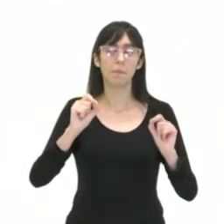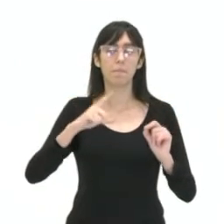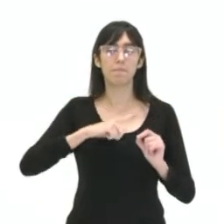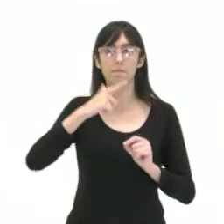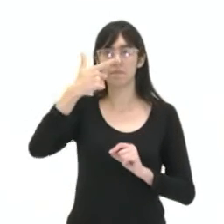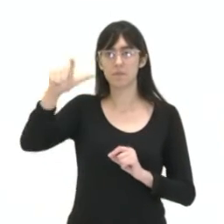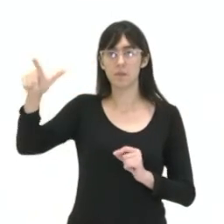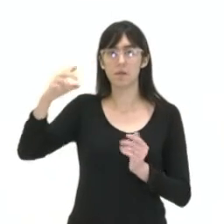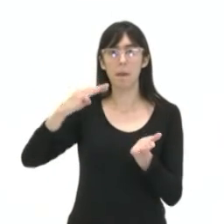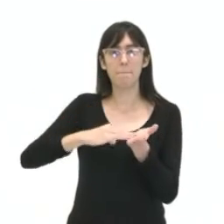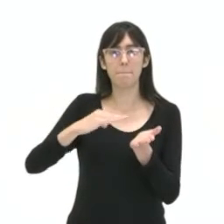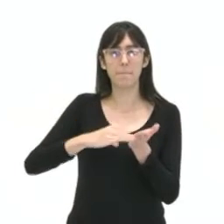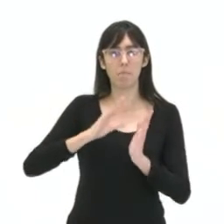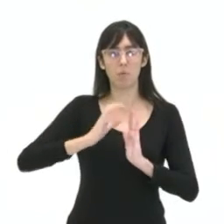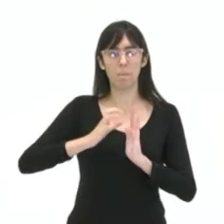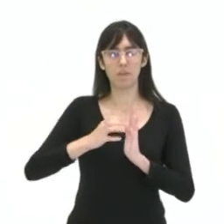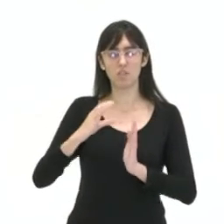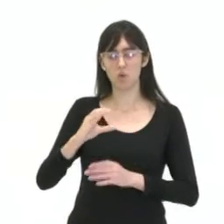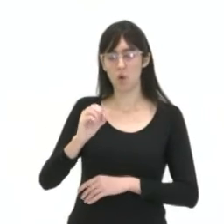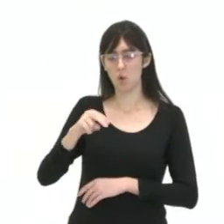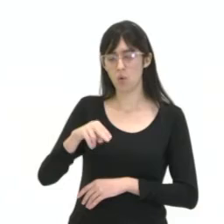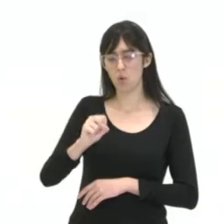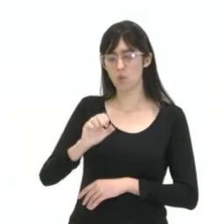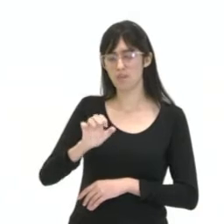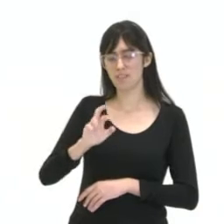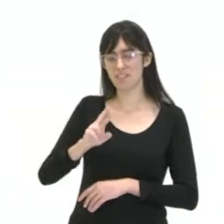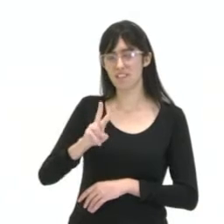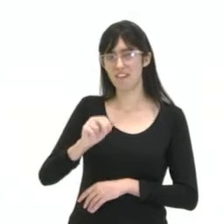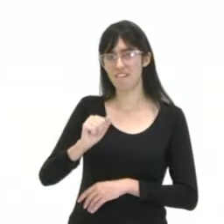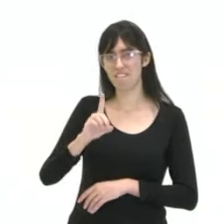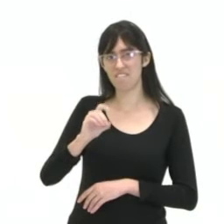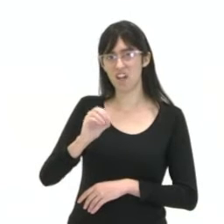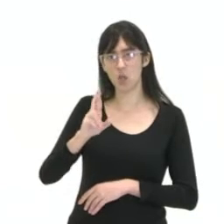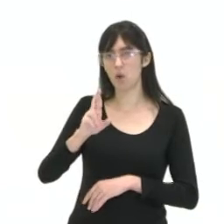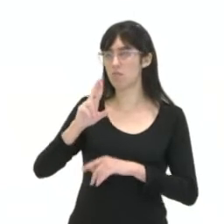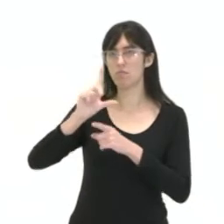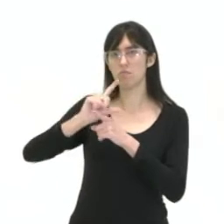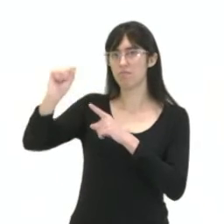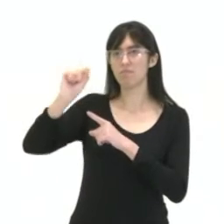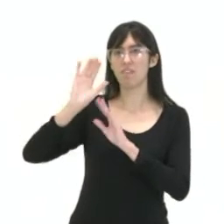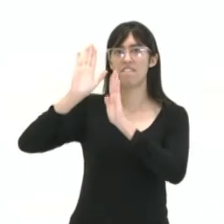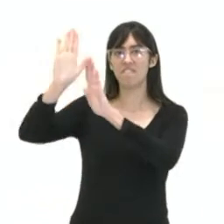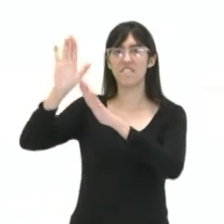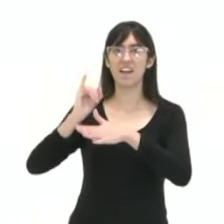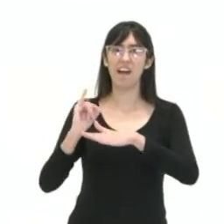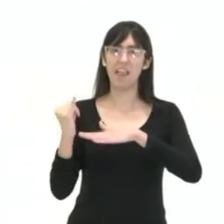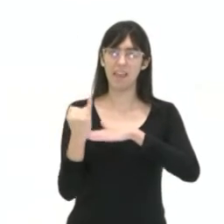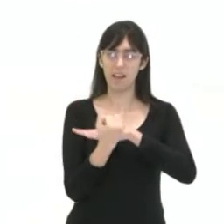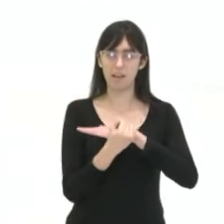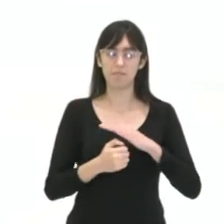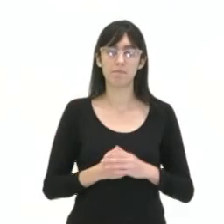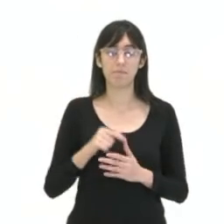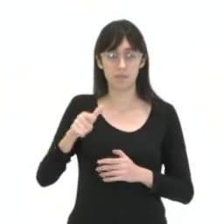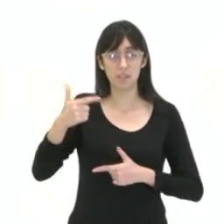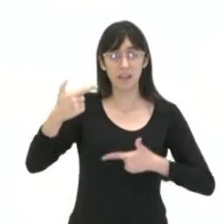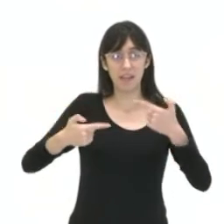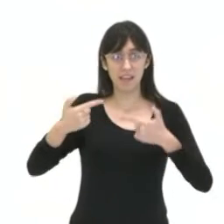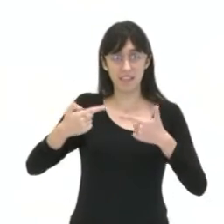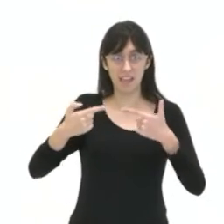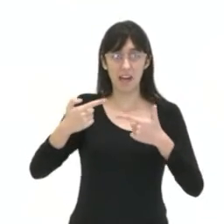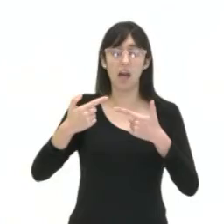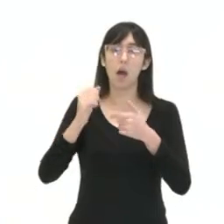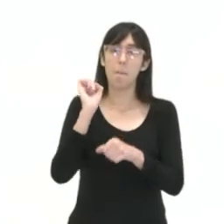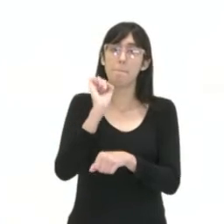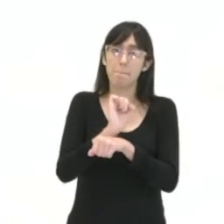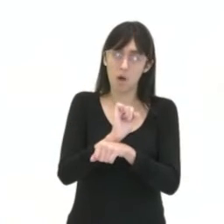membros do Partido Conservador na Ilha Vitória. Essa guerra ela teve uma pausa, obviamente por conta da Segunda